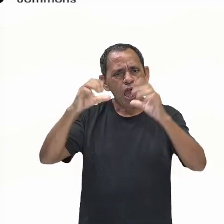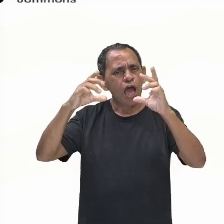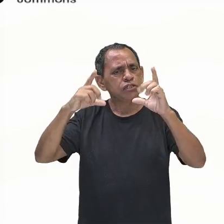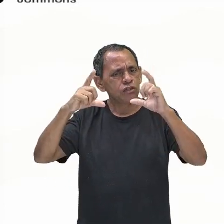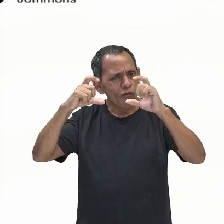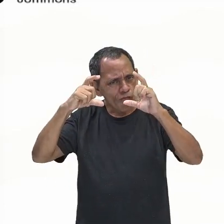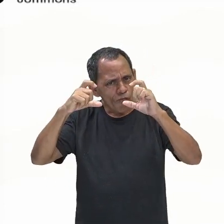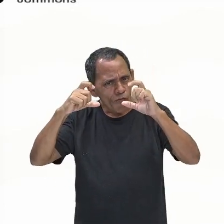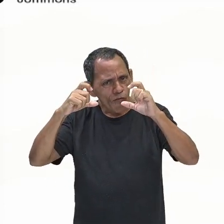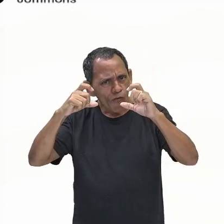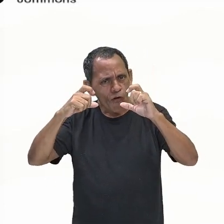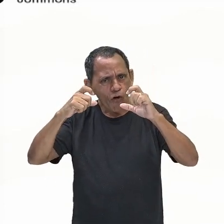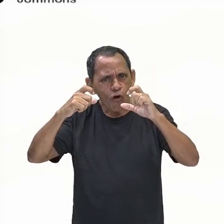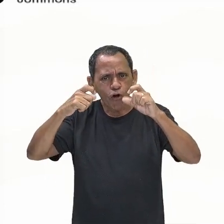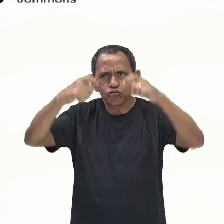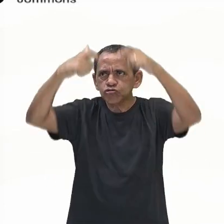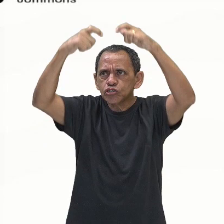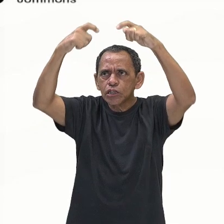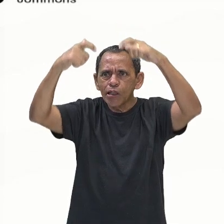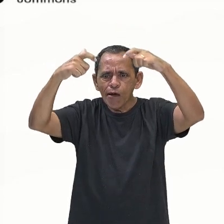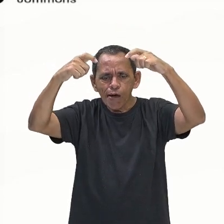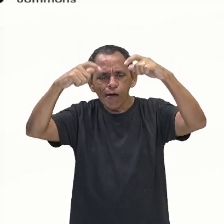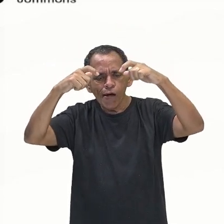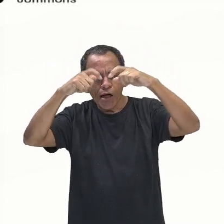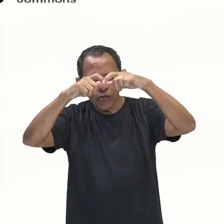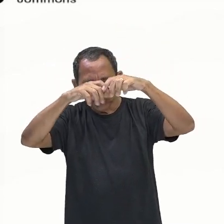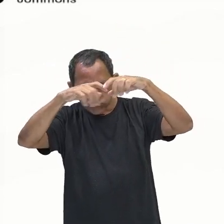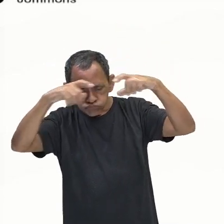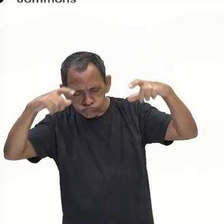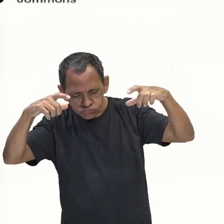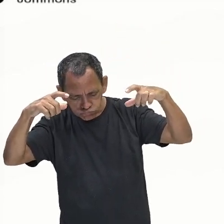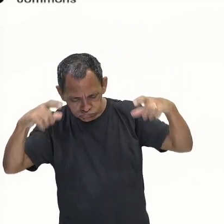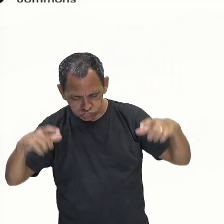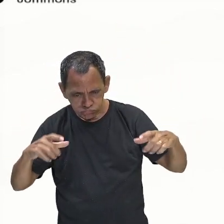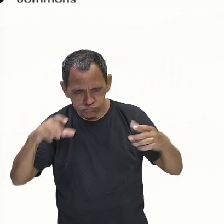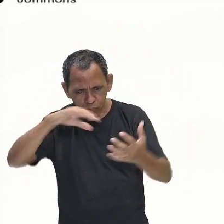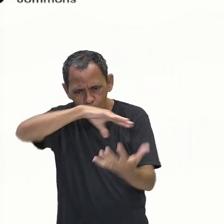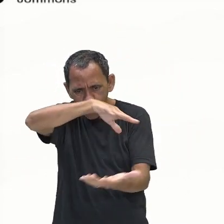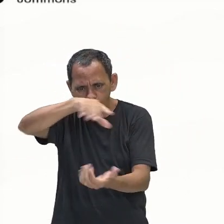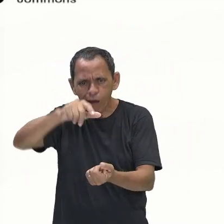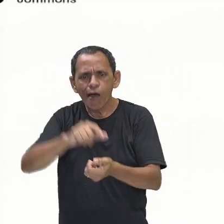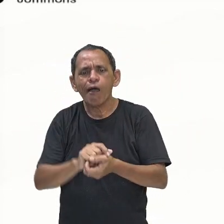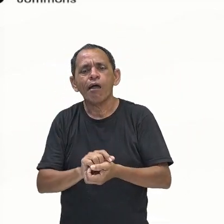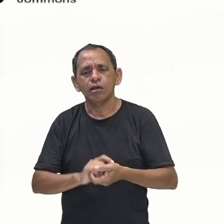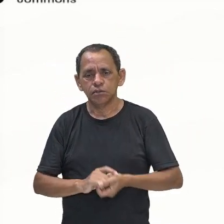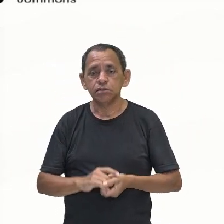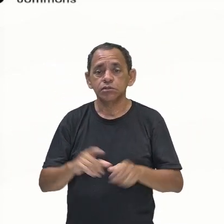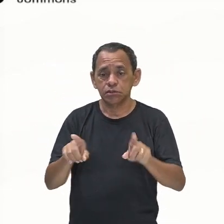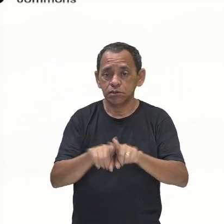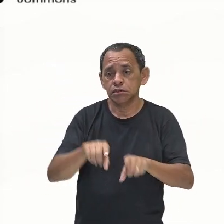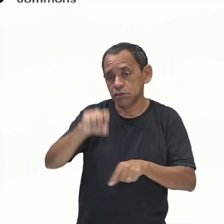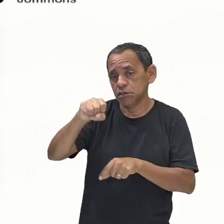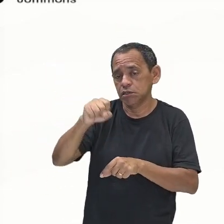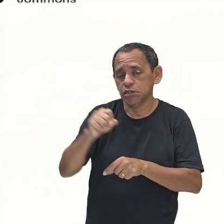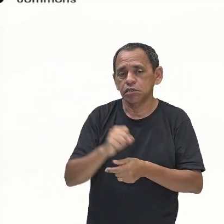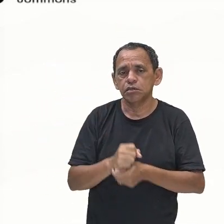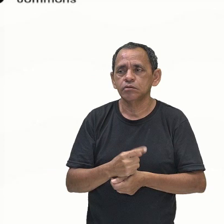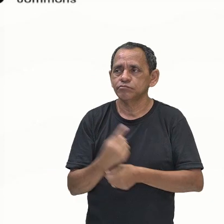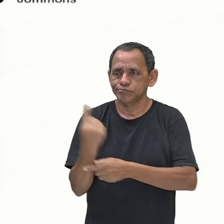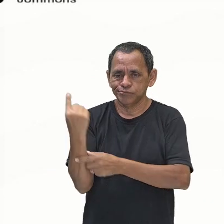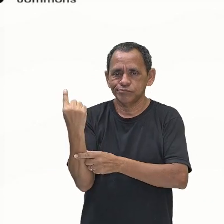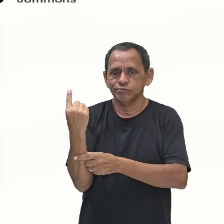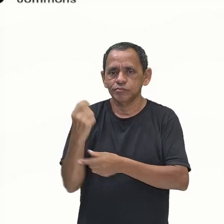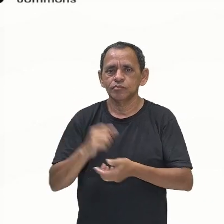nós começamos a ter lá imagens geradas a partir de balões, né? Então, os balões subiam ao ar lá, levavam